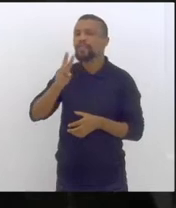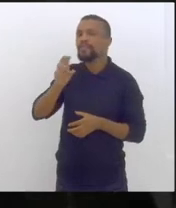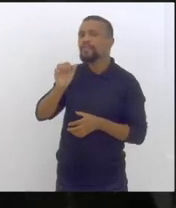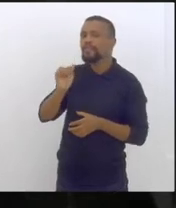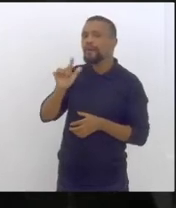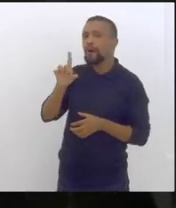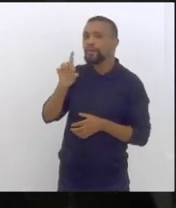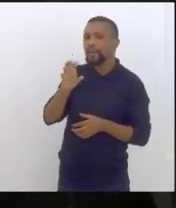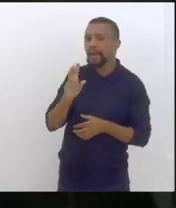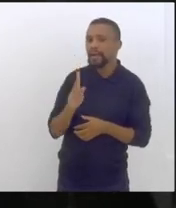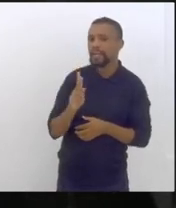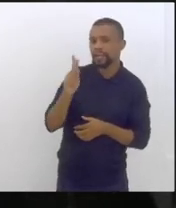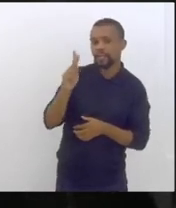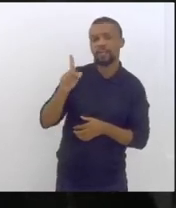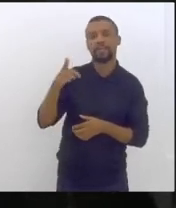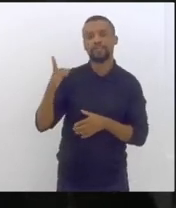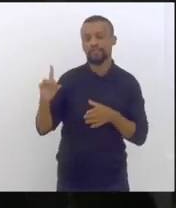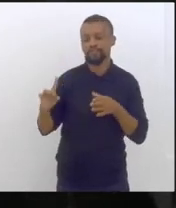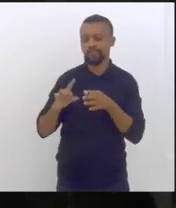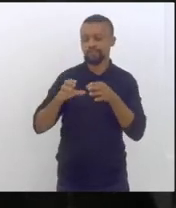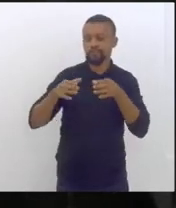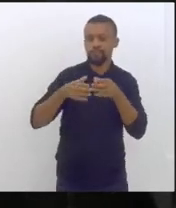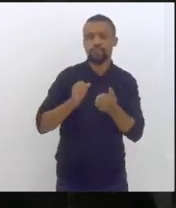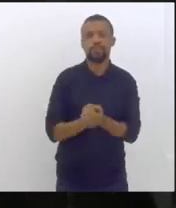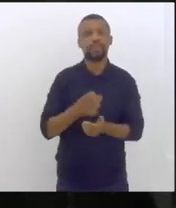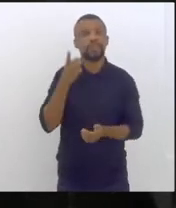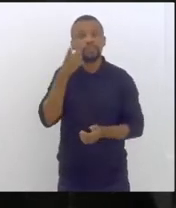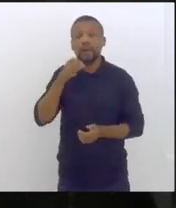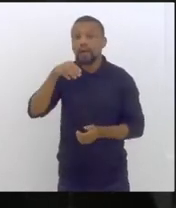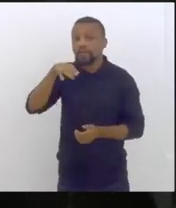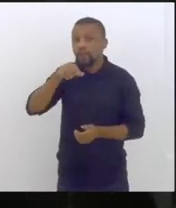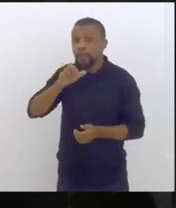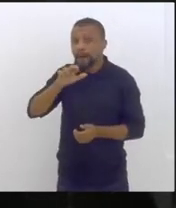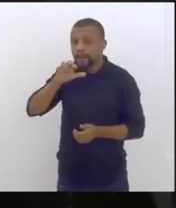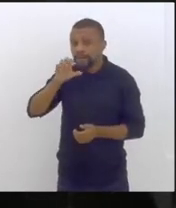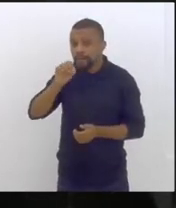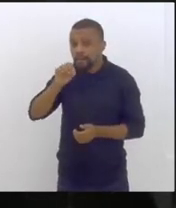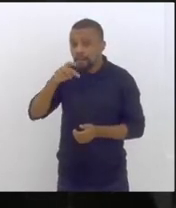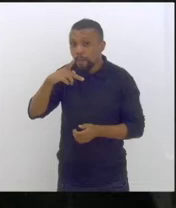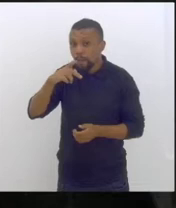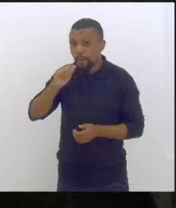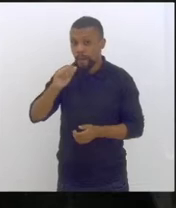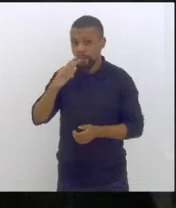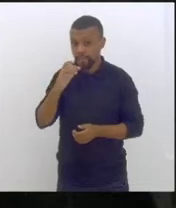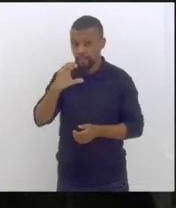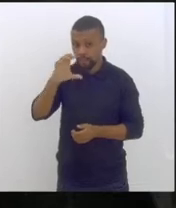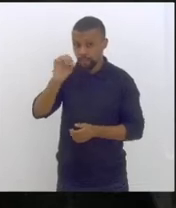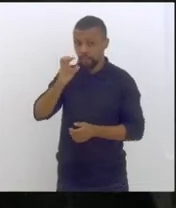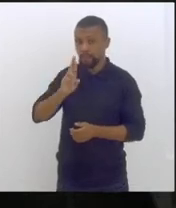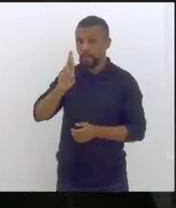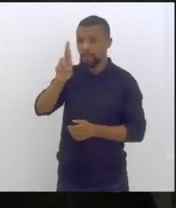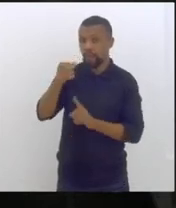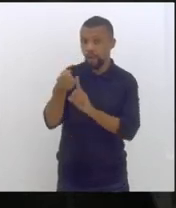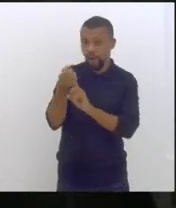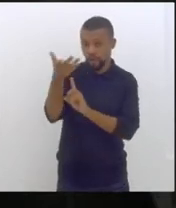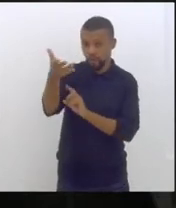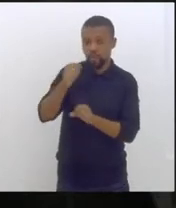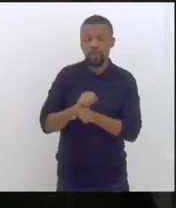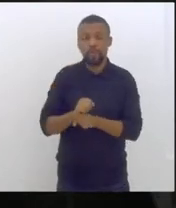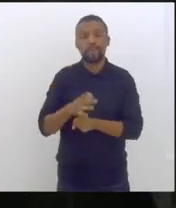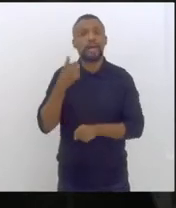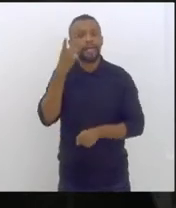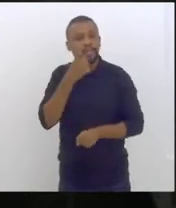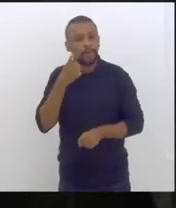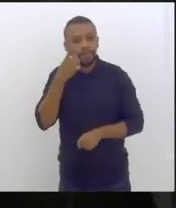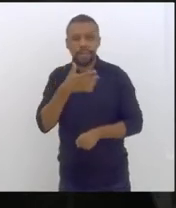membro da comissão Deputado Márcio Pacheco que foi o relatório eu que fui Presidente deputada